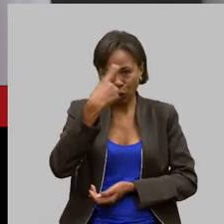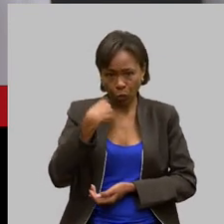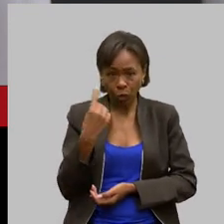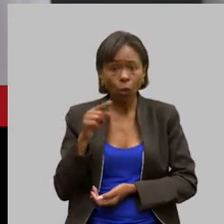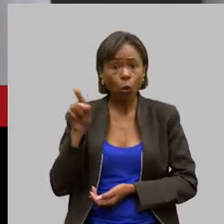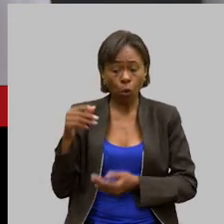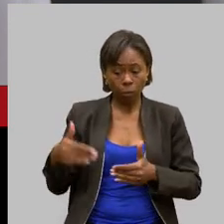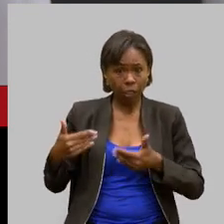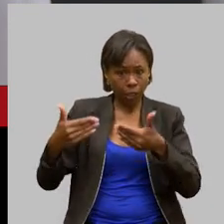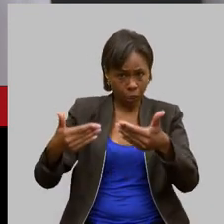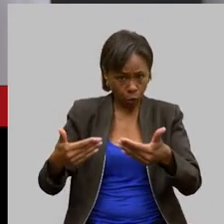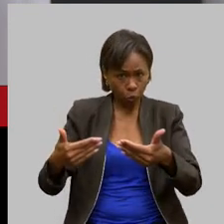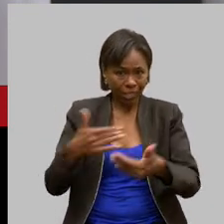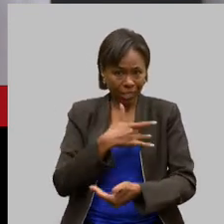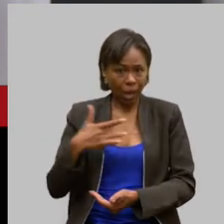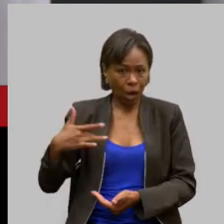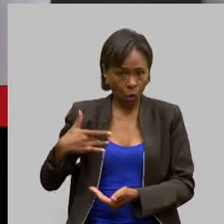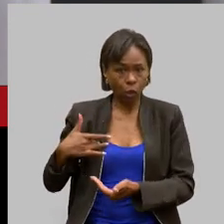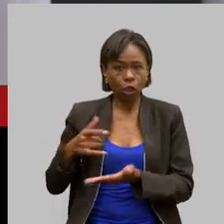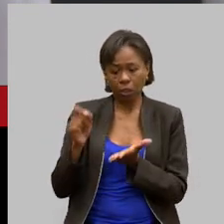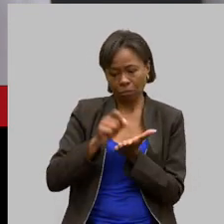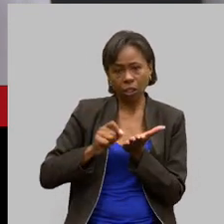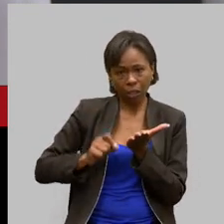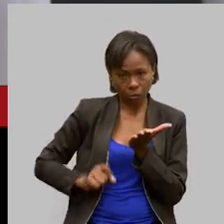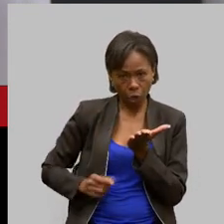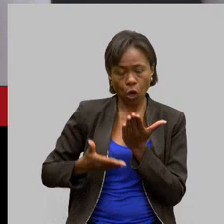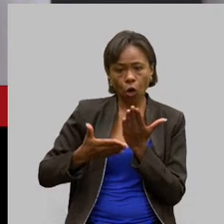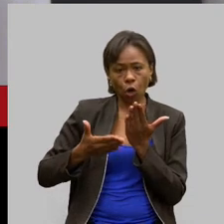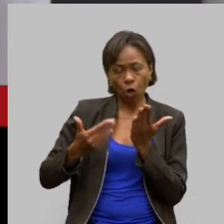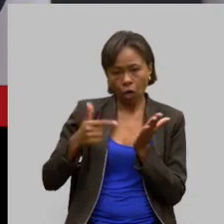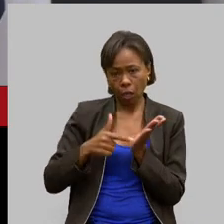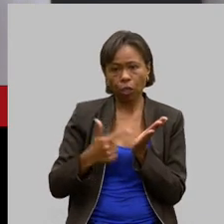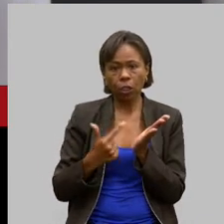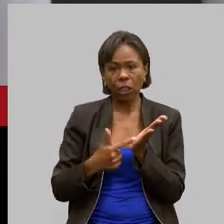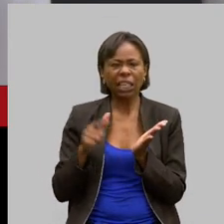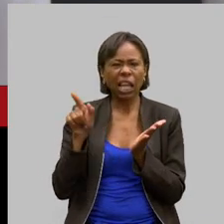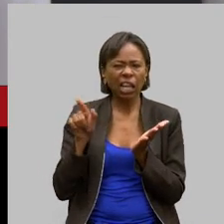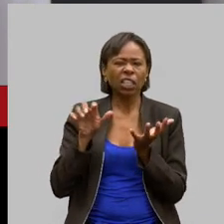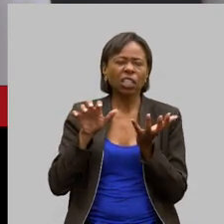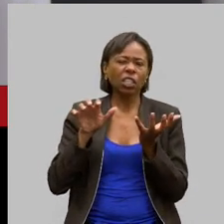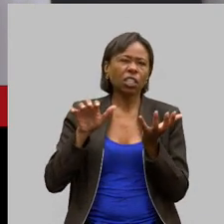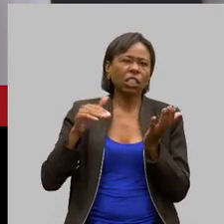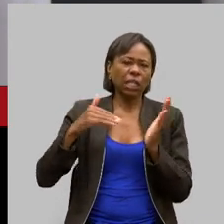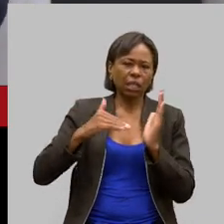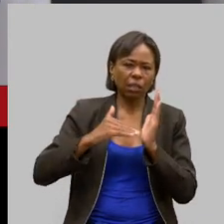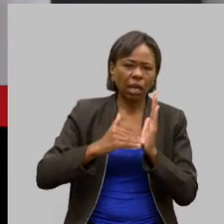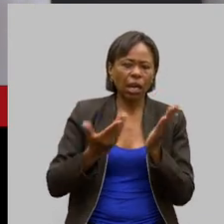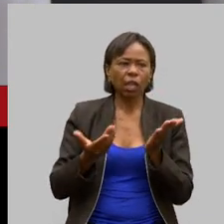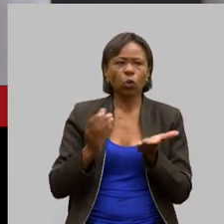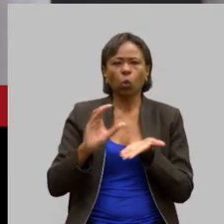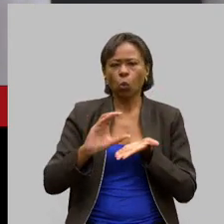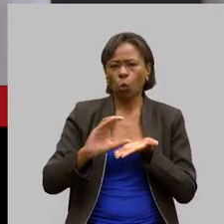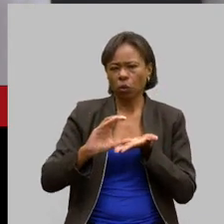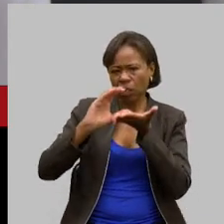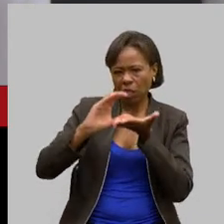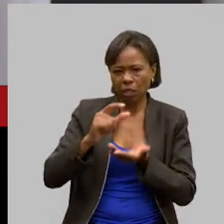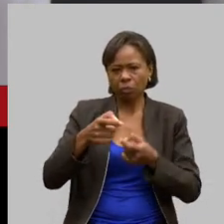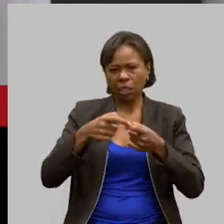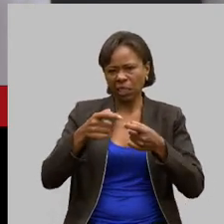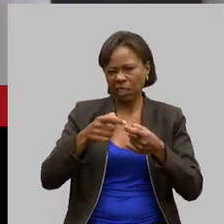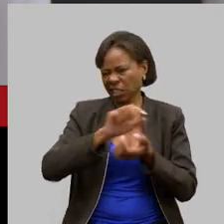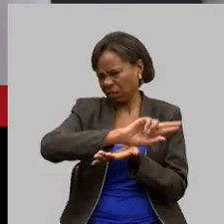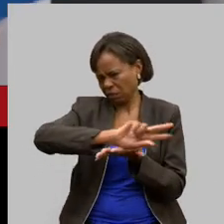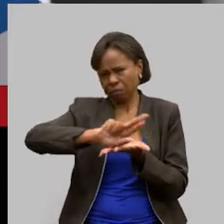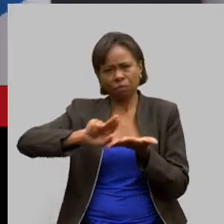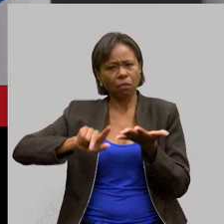né já foi lançada a câmara dos deputados Senado Federal Conselho Regional de Medicina lá de Alagoas E por aí a fora né